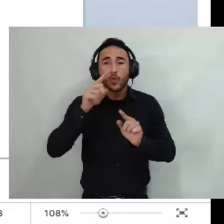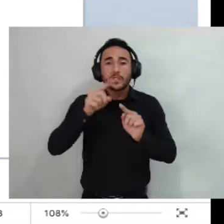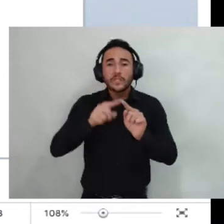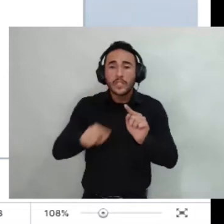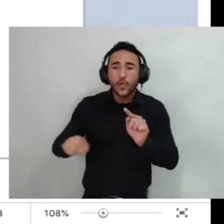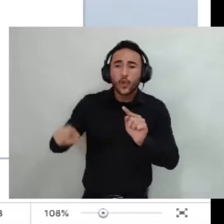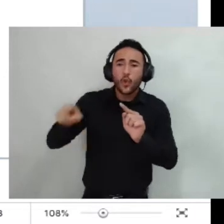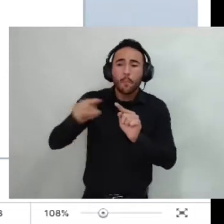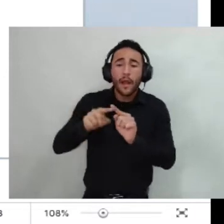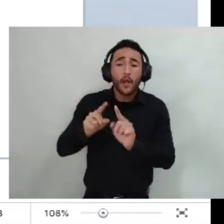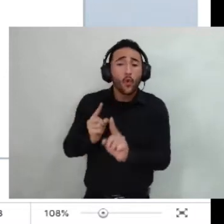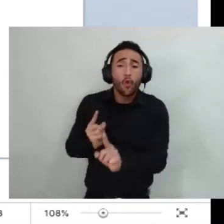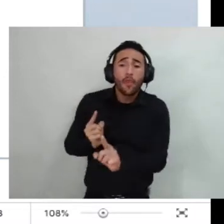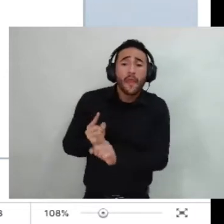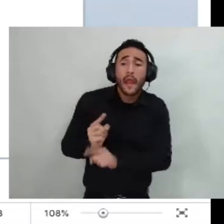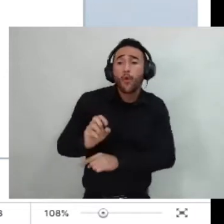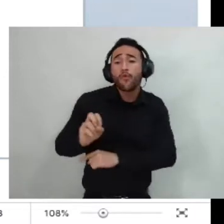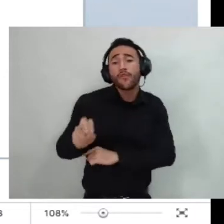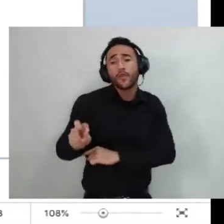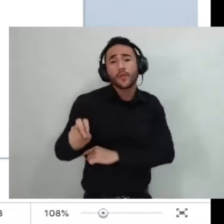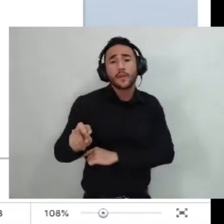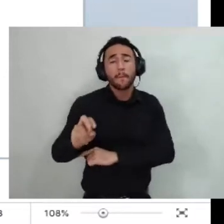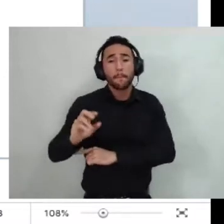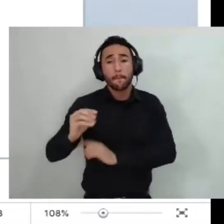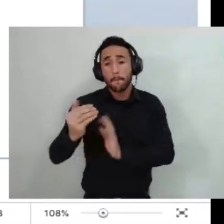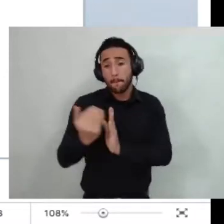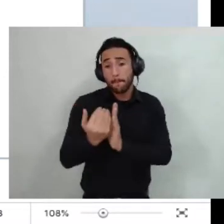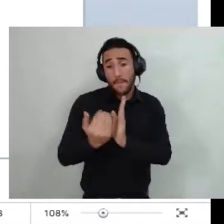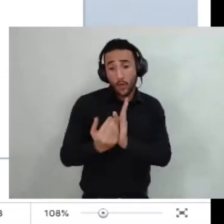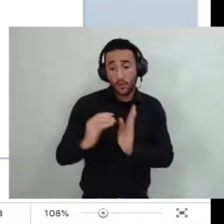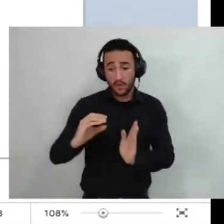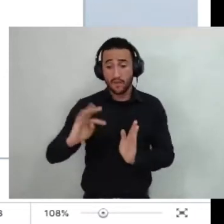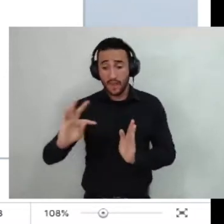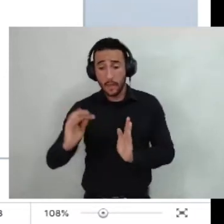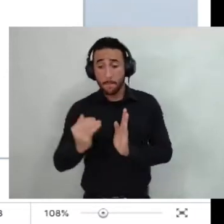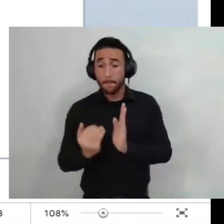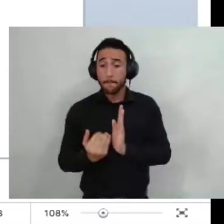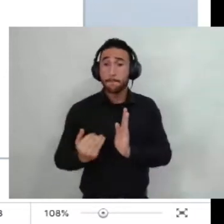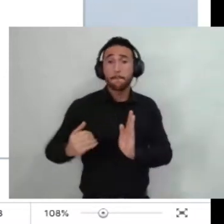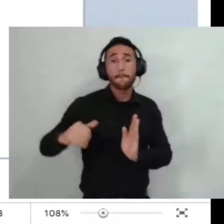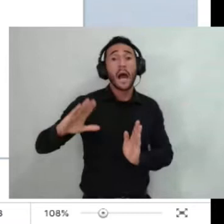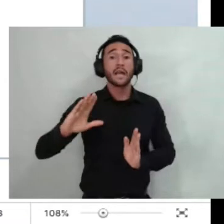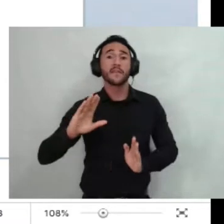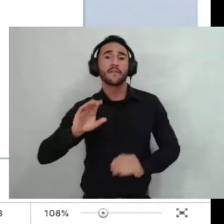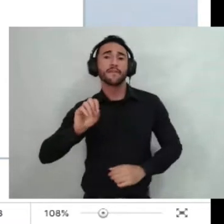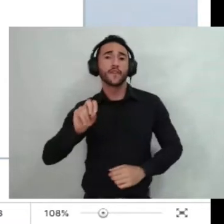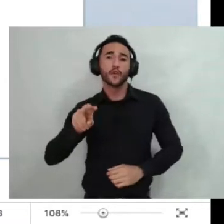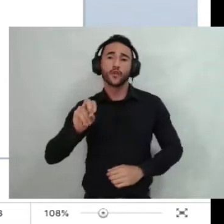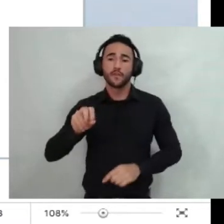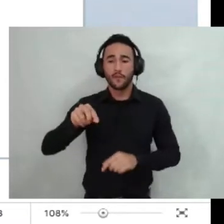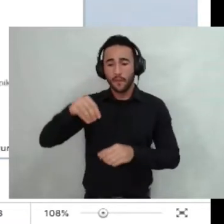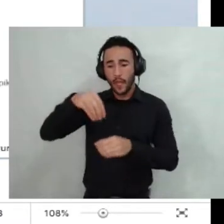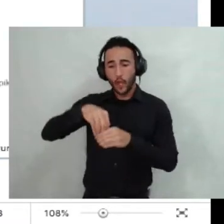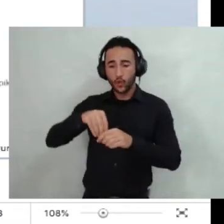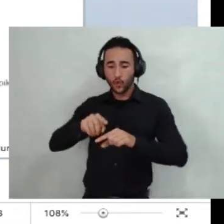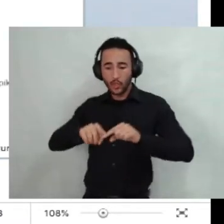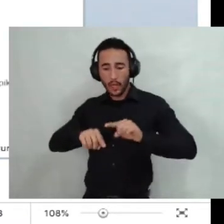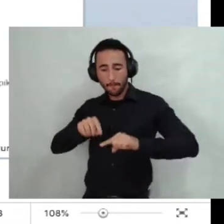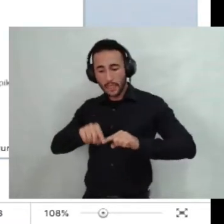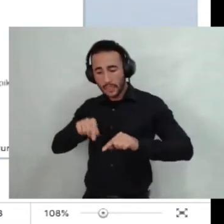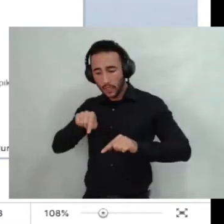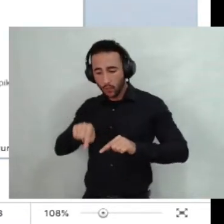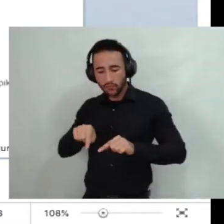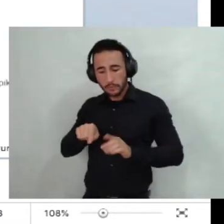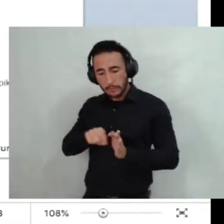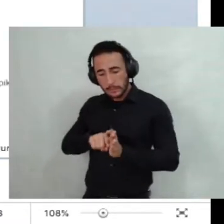vírus. Então, menor CT, maior quantidade de vírus na amostra, tá ok? Para vocês entenderem os artigos que nós